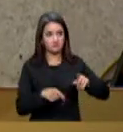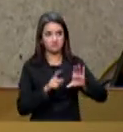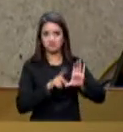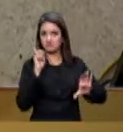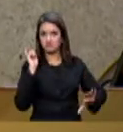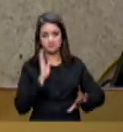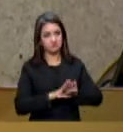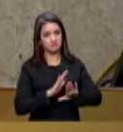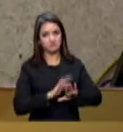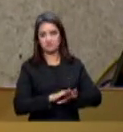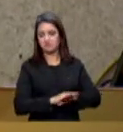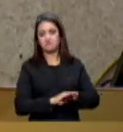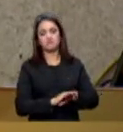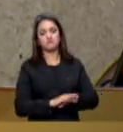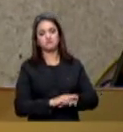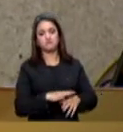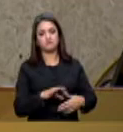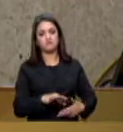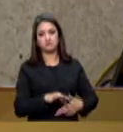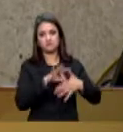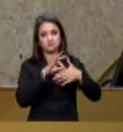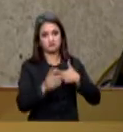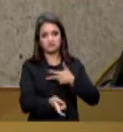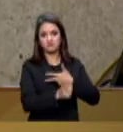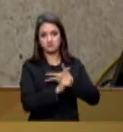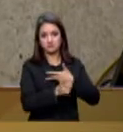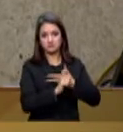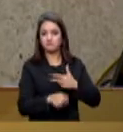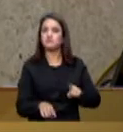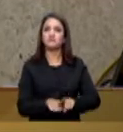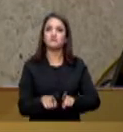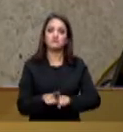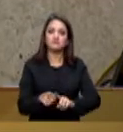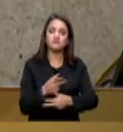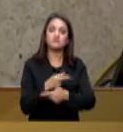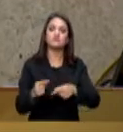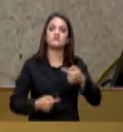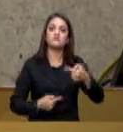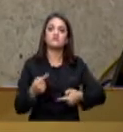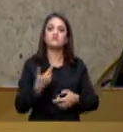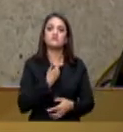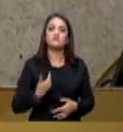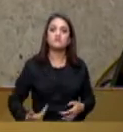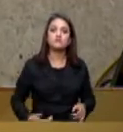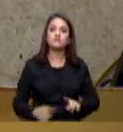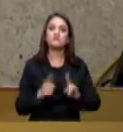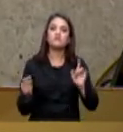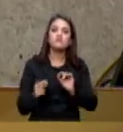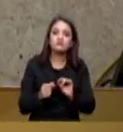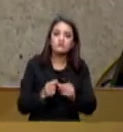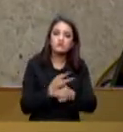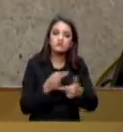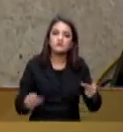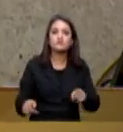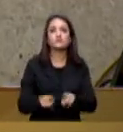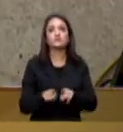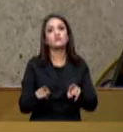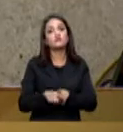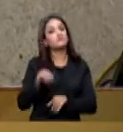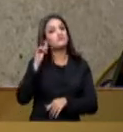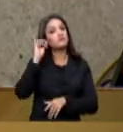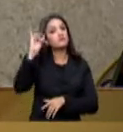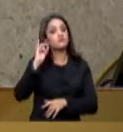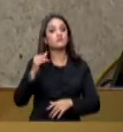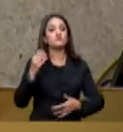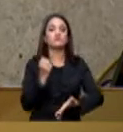Executivo. Não lhe incumbe atuar na conformação de políticas de governo, mas prevenir e arbitrar, conforme a lei, os contratos, os conflitos